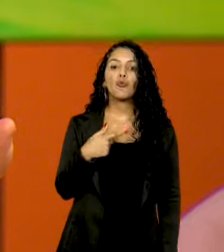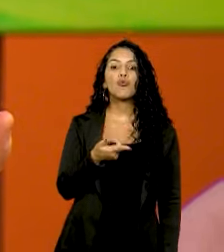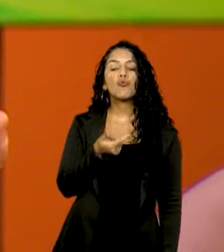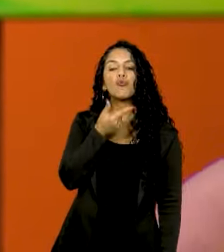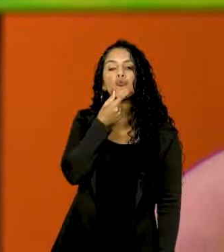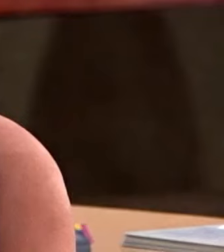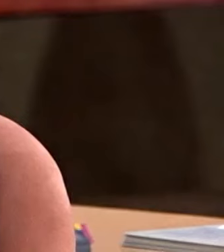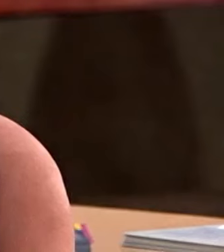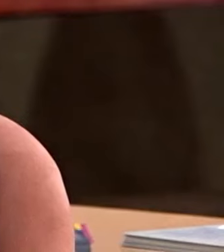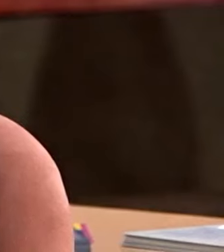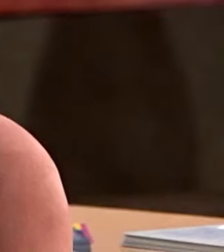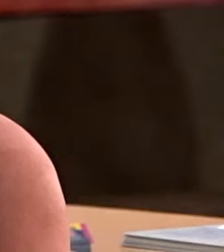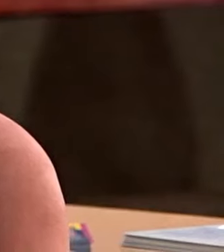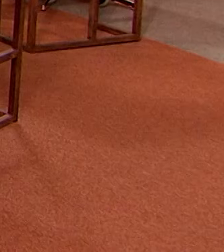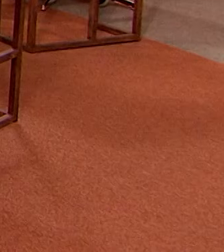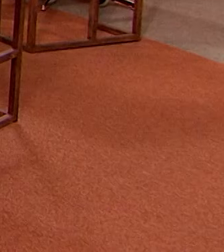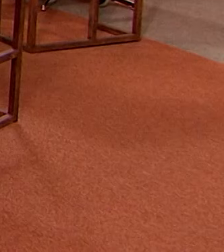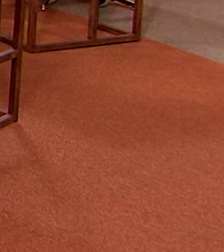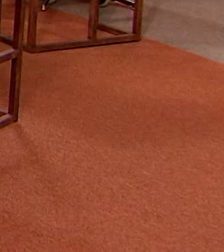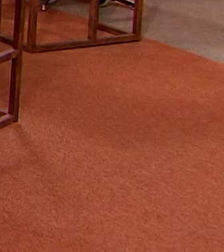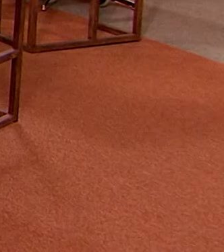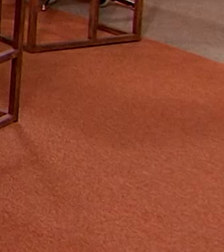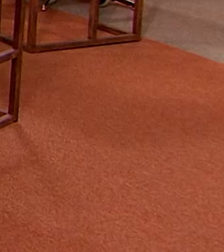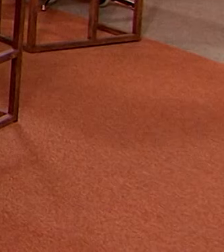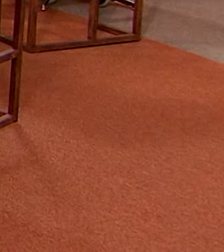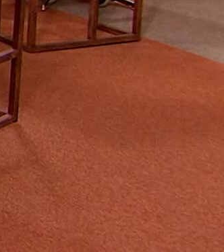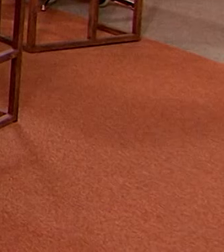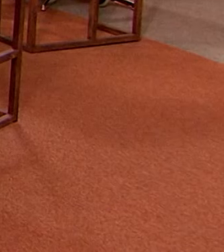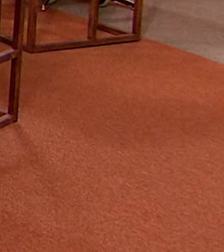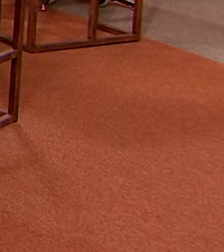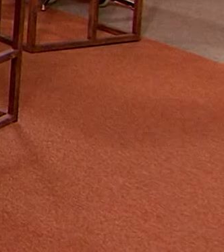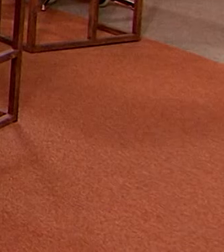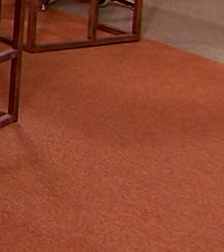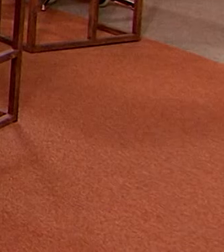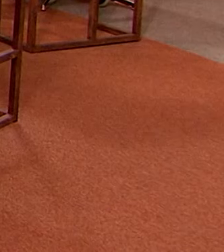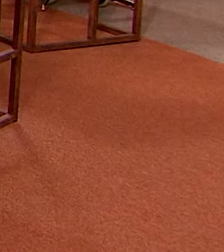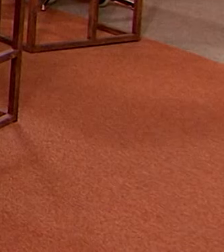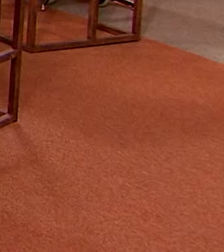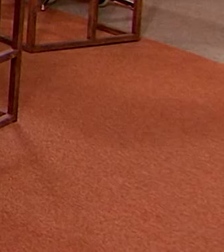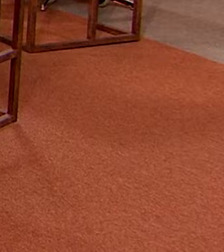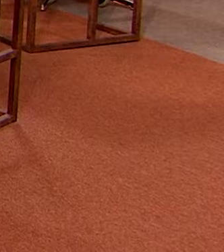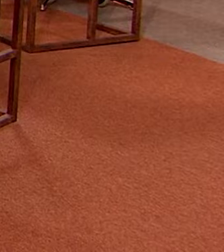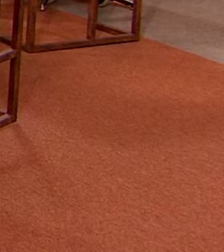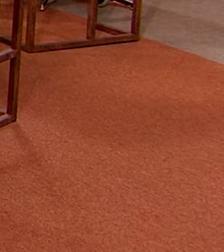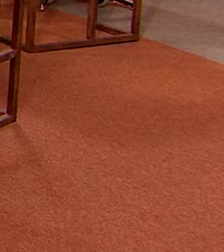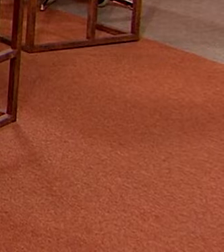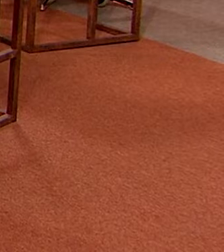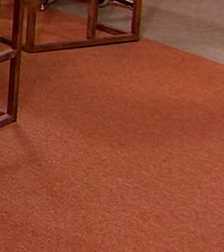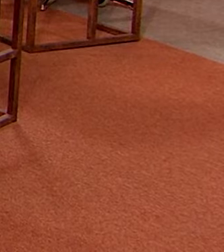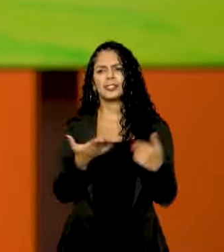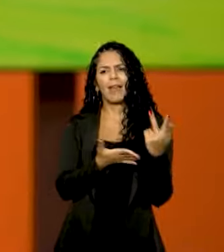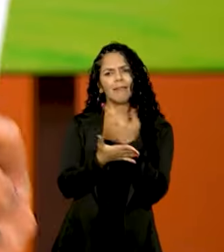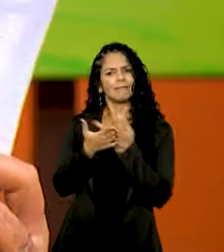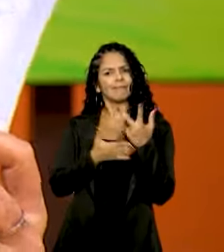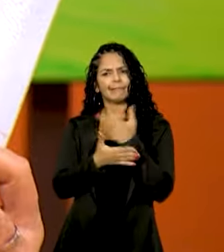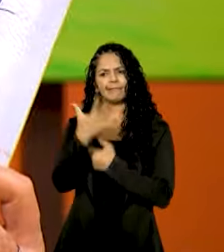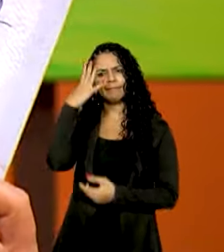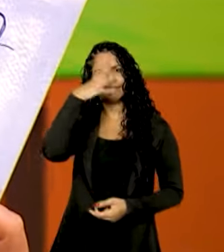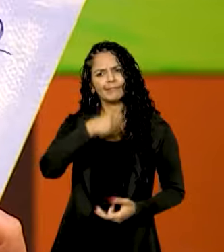Que lindo, Bia, que lindo. Então, hoje em dia, nós temos a chance de ter livros com essas ilustrações belíssimas,